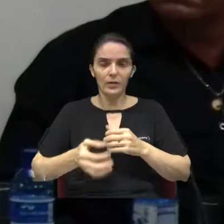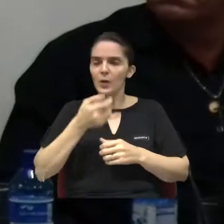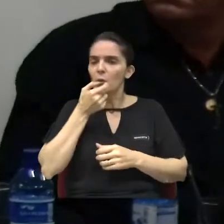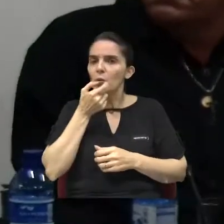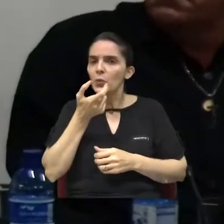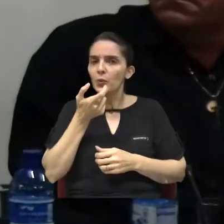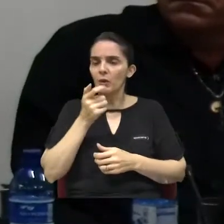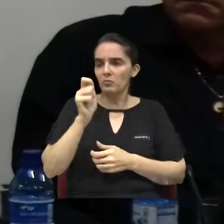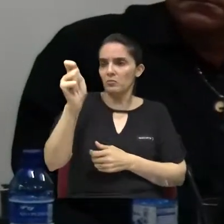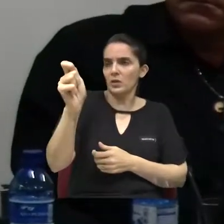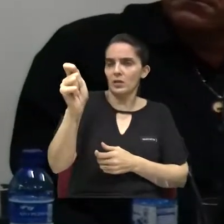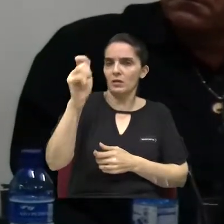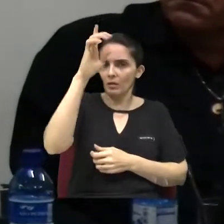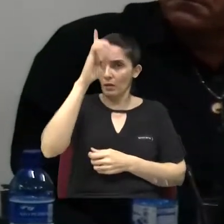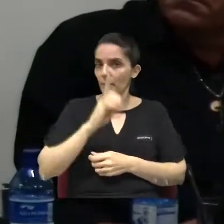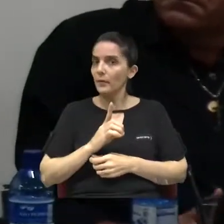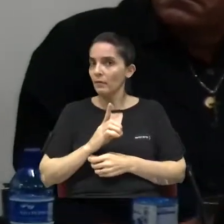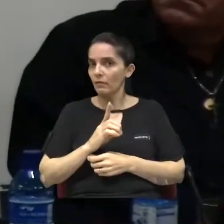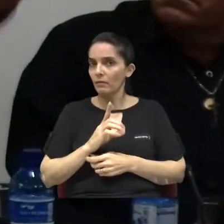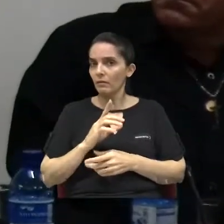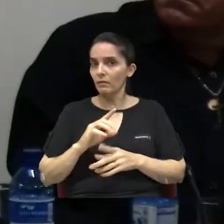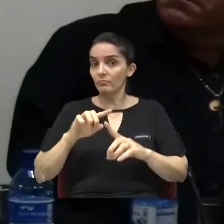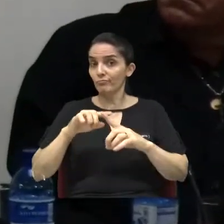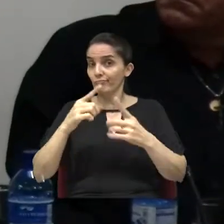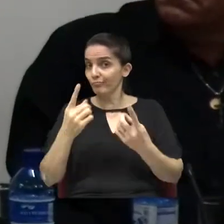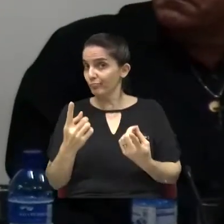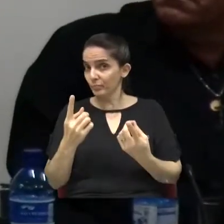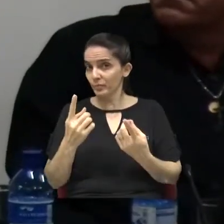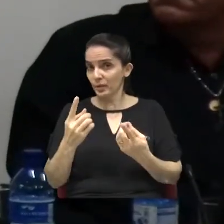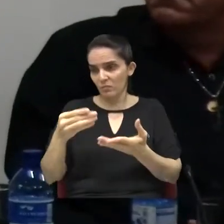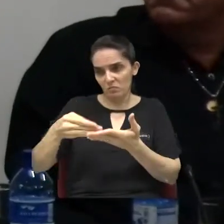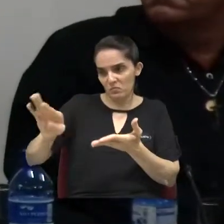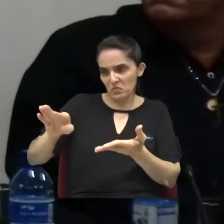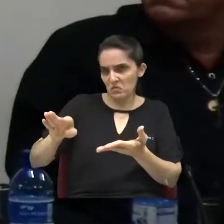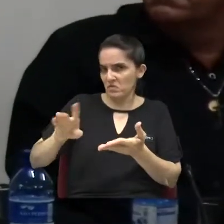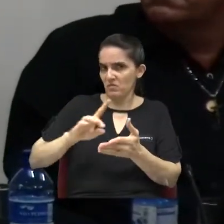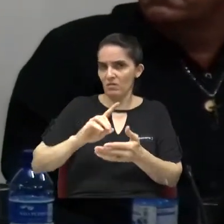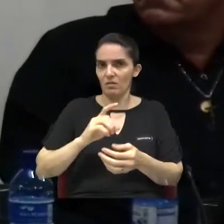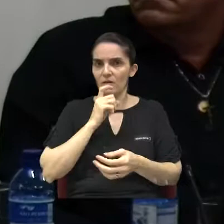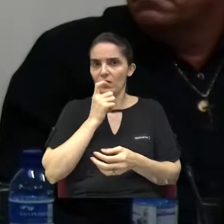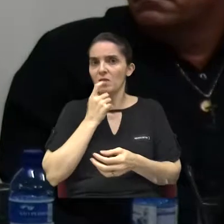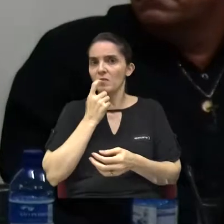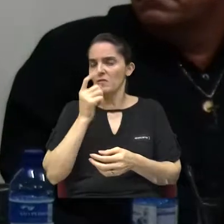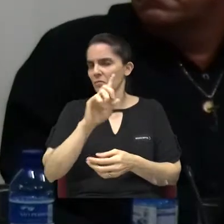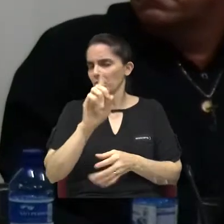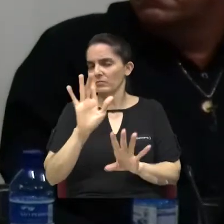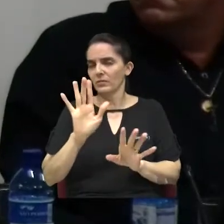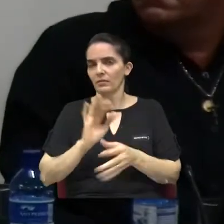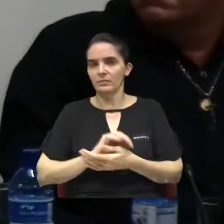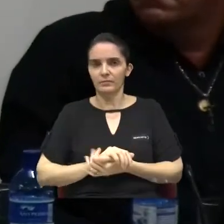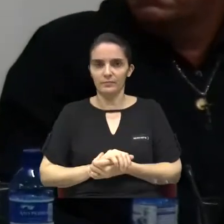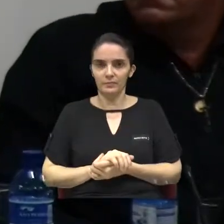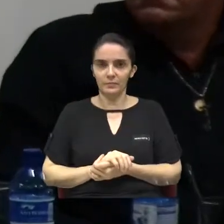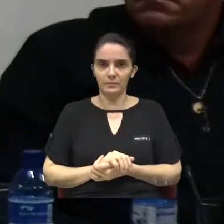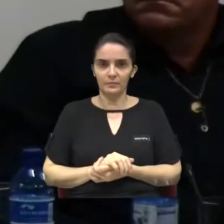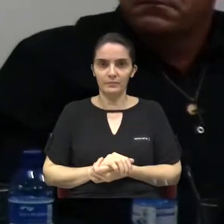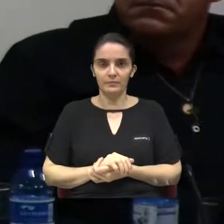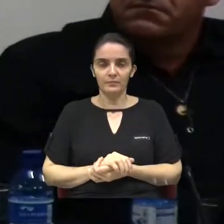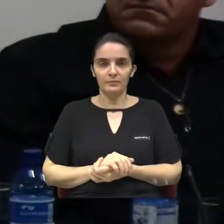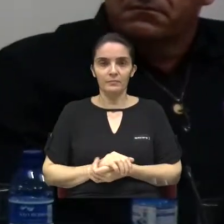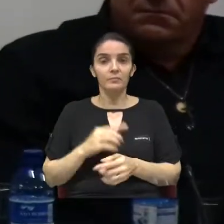cartão amarelo, mas não te daria um cartão vermelho. O